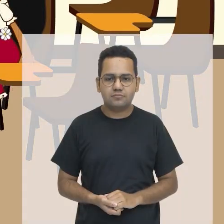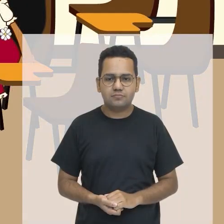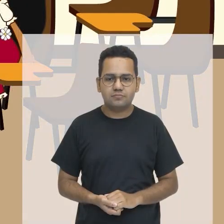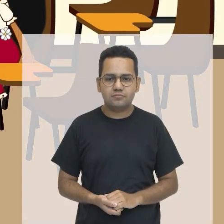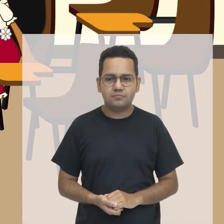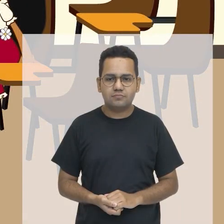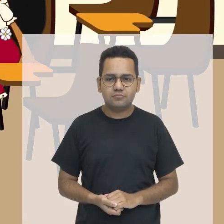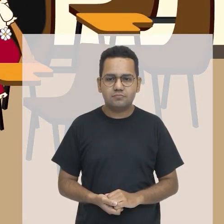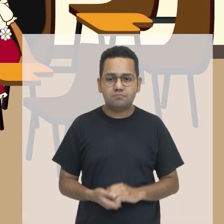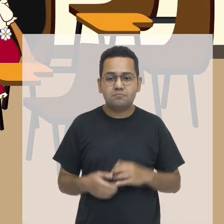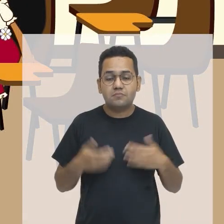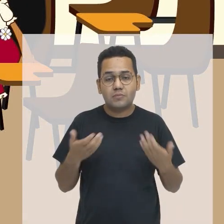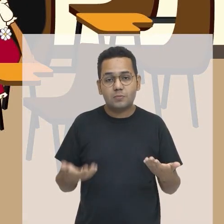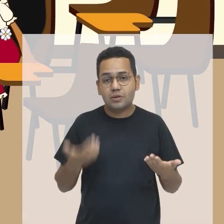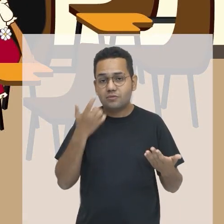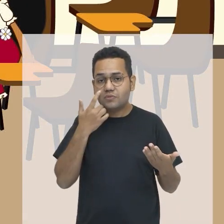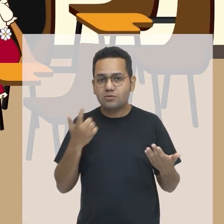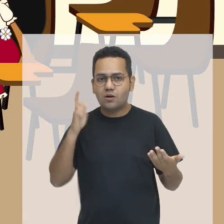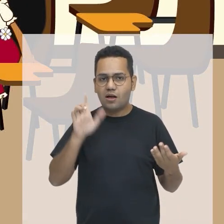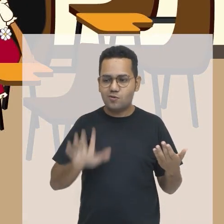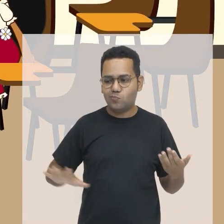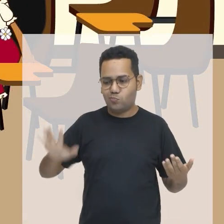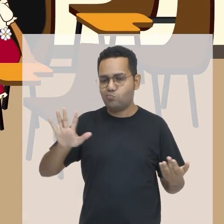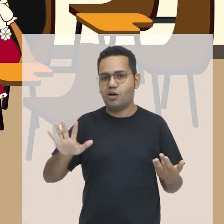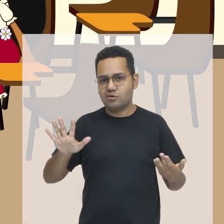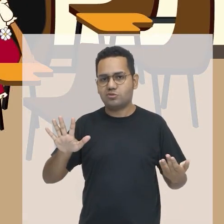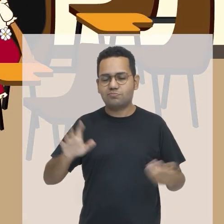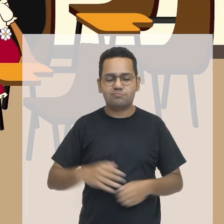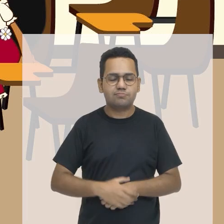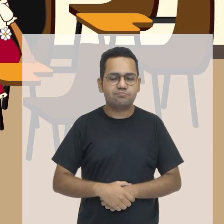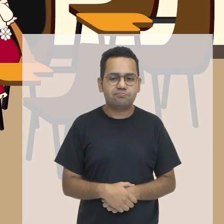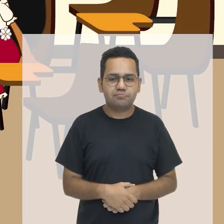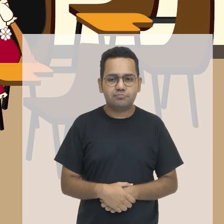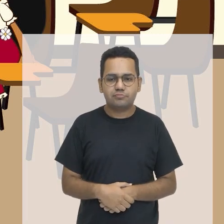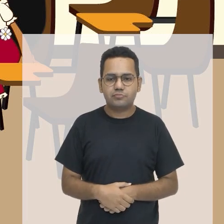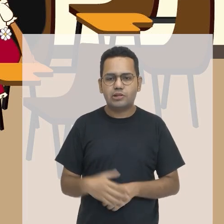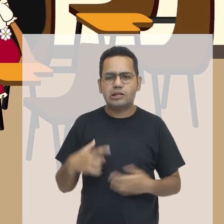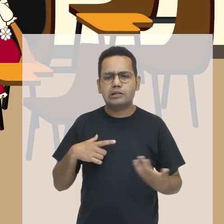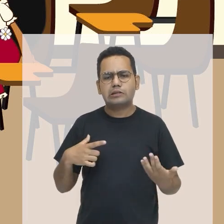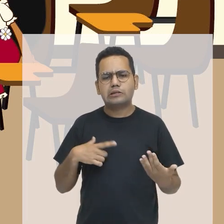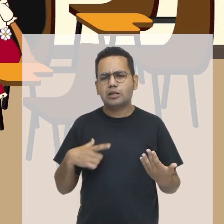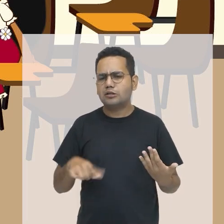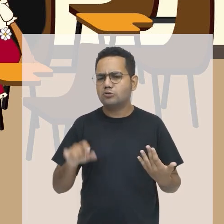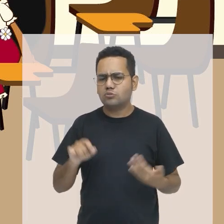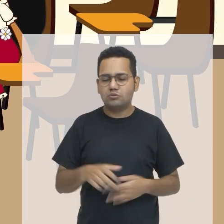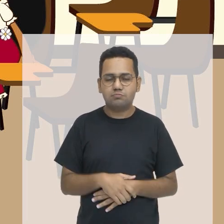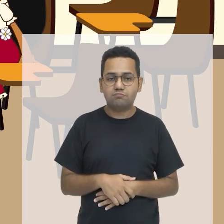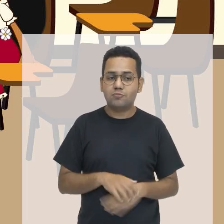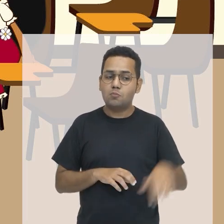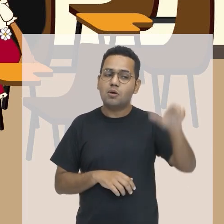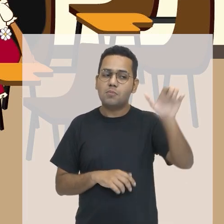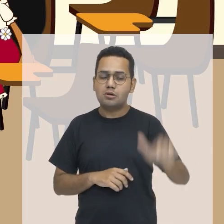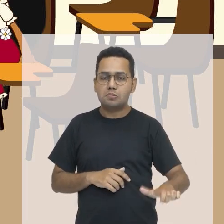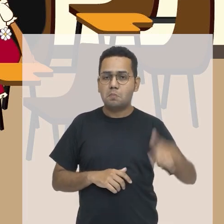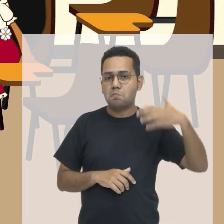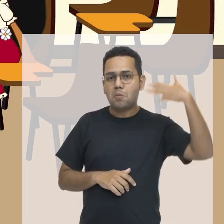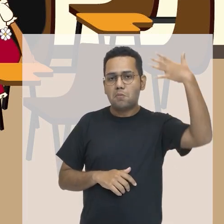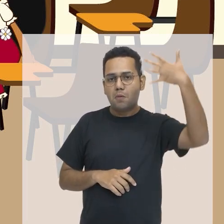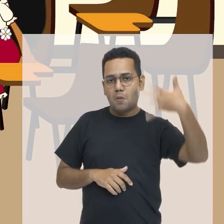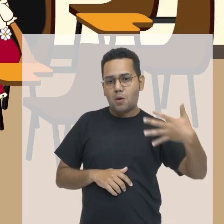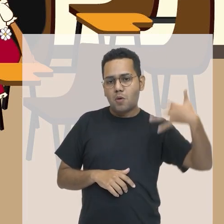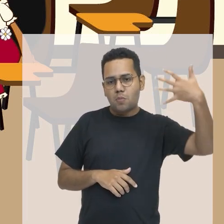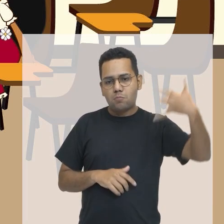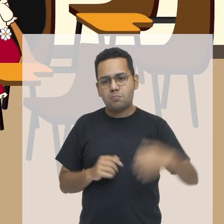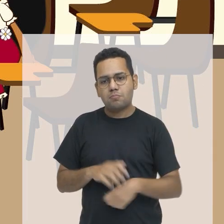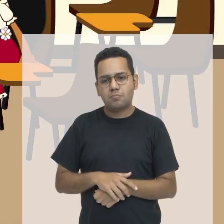Então, nós temos aqui a imagem, né, a réplica daquele VT que nós acabamos de ver. Vocês perceberam que tinha um personagem, né, que estava apresentando ali um trabalho